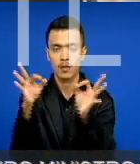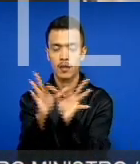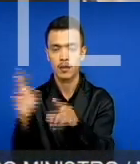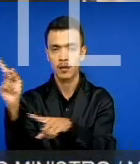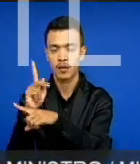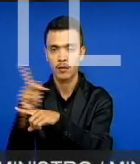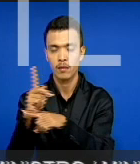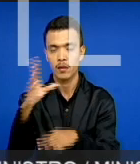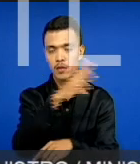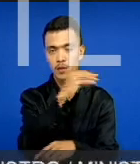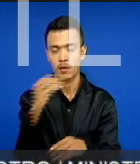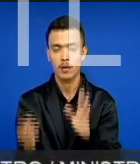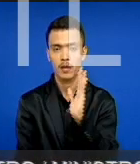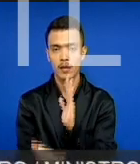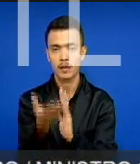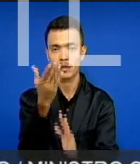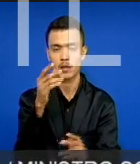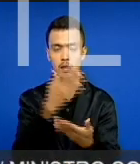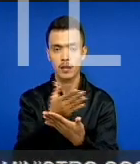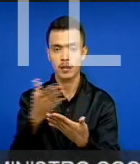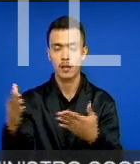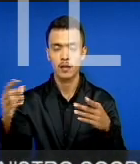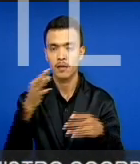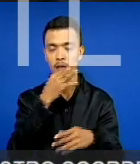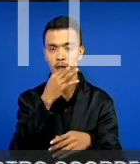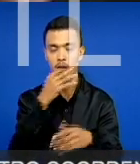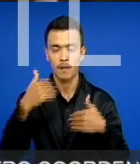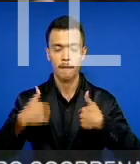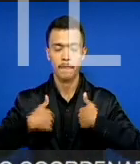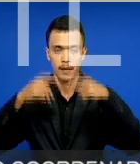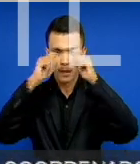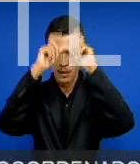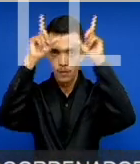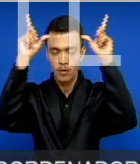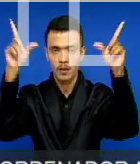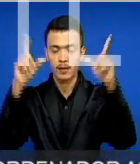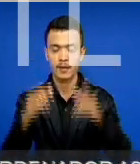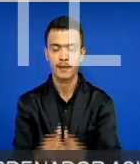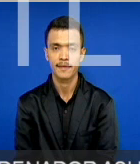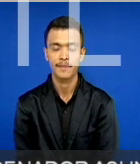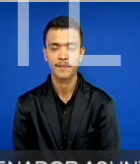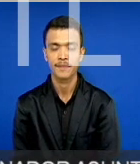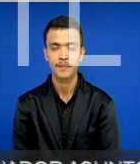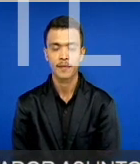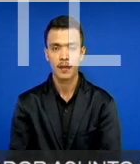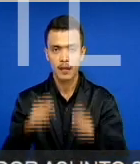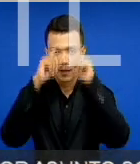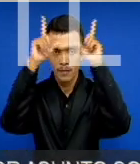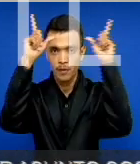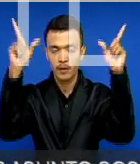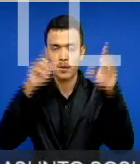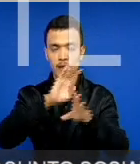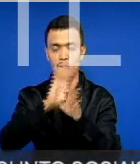comércio, no hasai quantidade produto, ba necessidade ay hangi a Timor-Leste. Bayi na Timor-Leste mo na praktia kadeyan ne, Timor-Leste